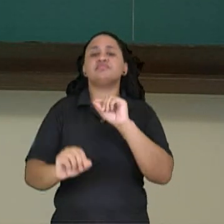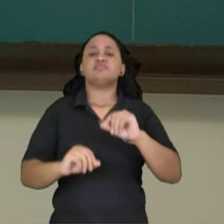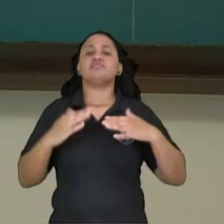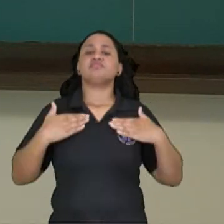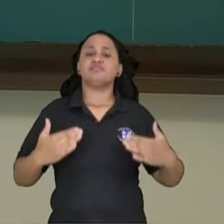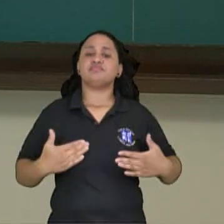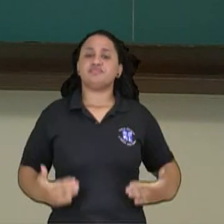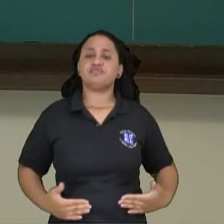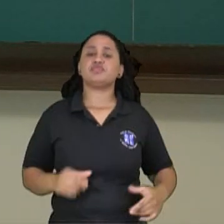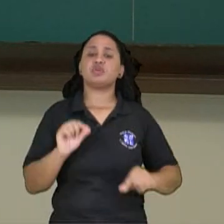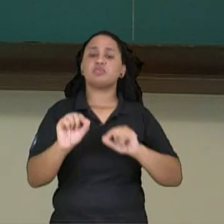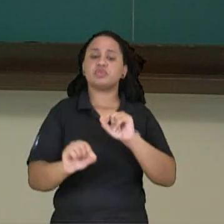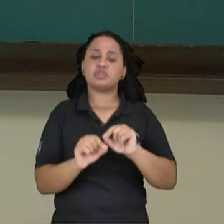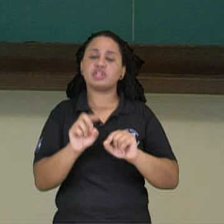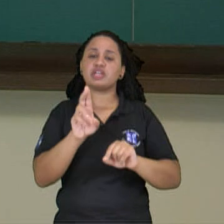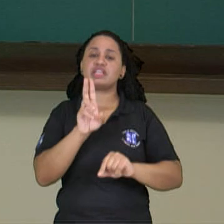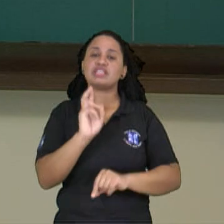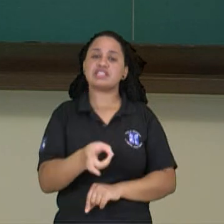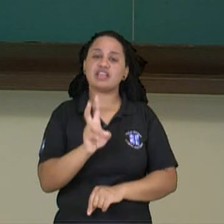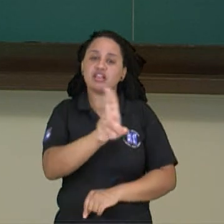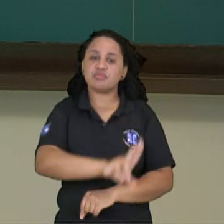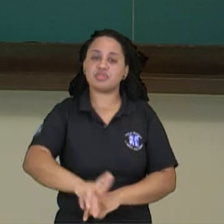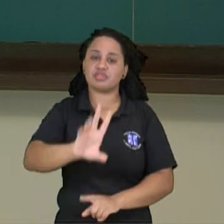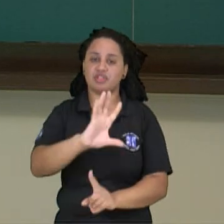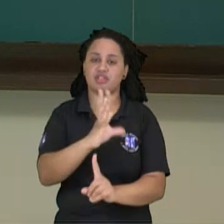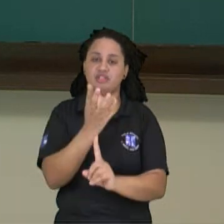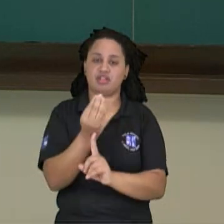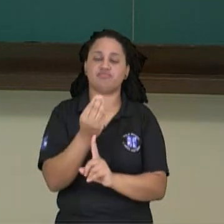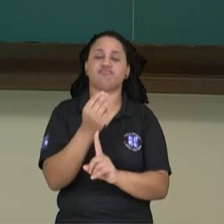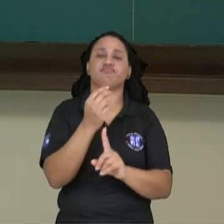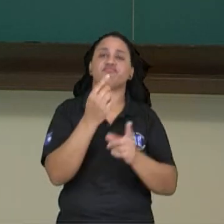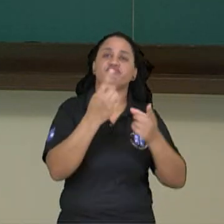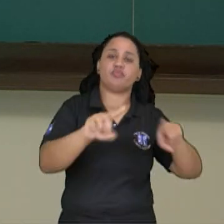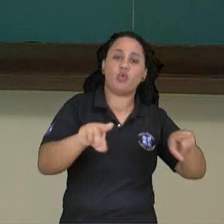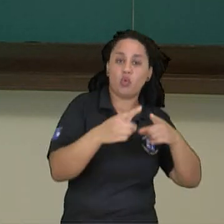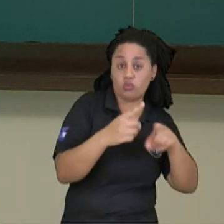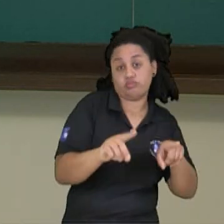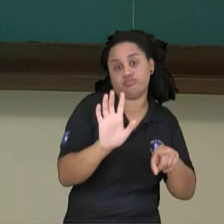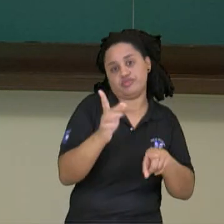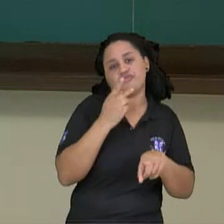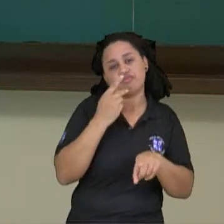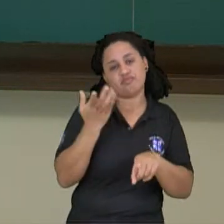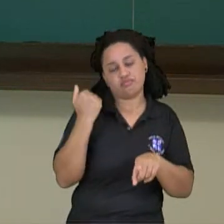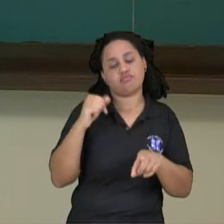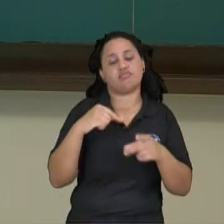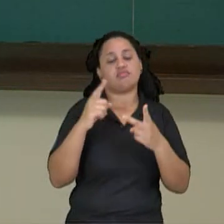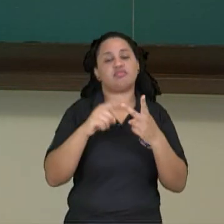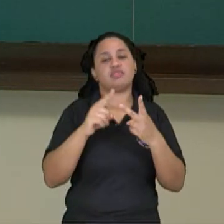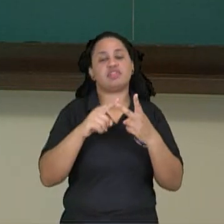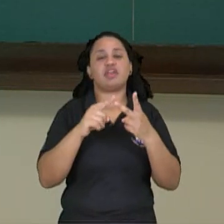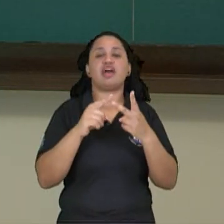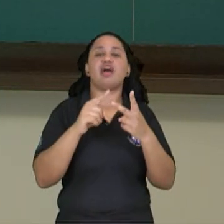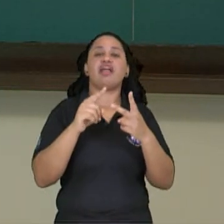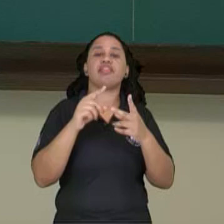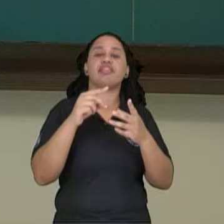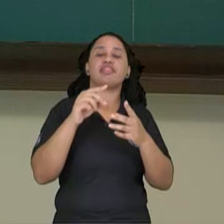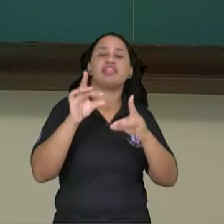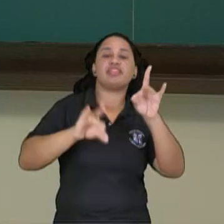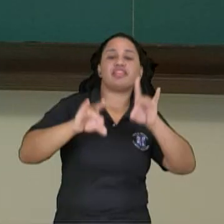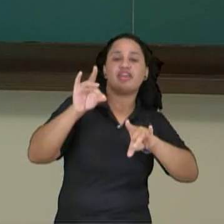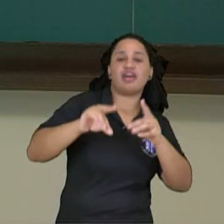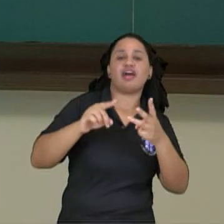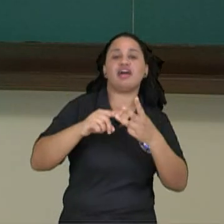criação artística, o tempo todo. Seja música, como eu já falei, artes visuais, teatro,